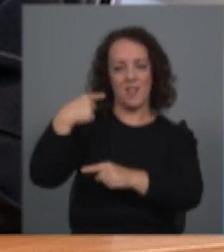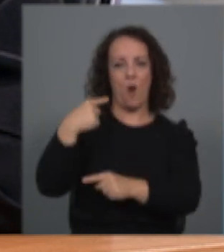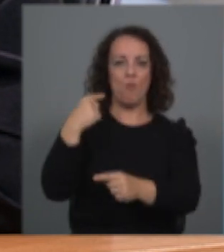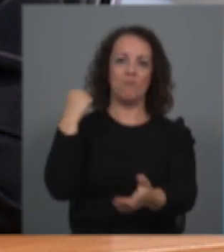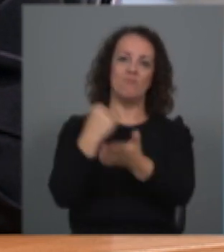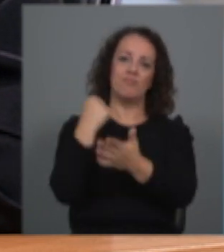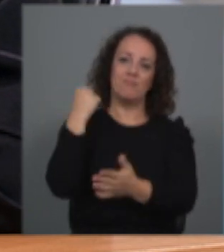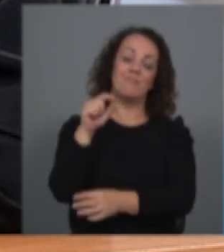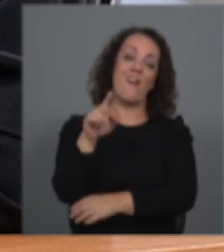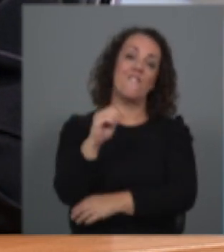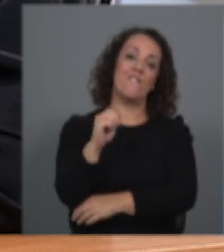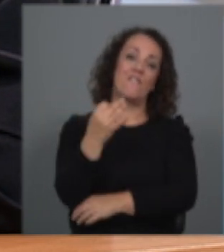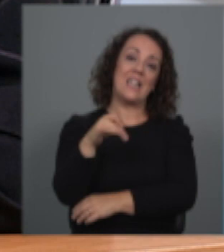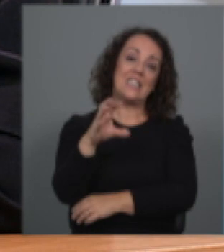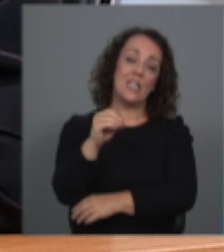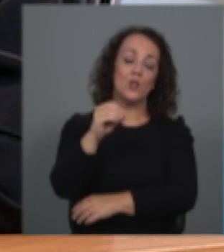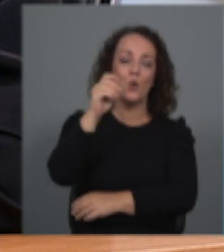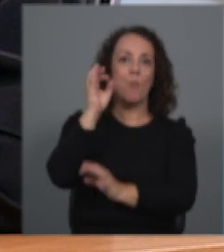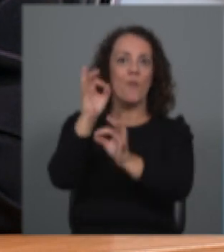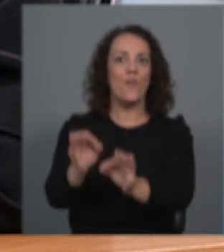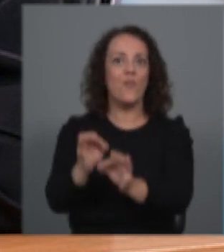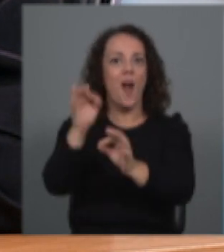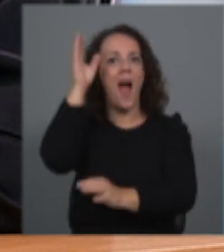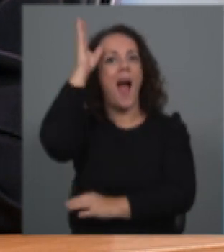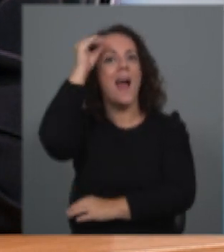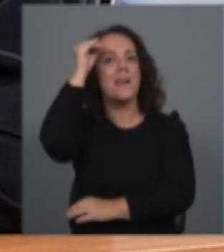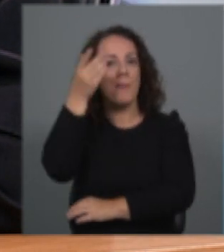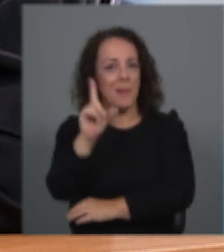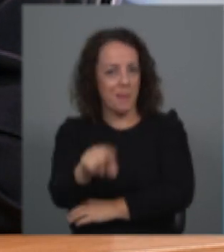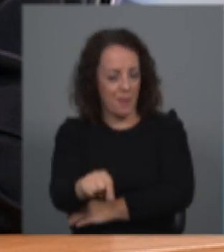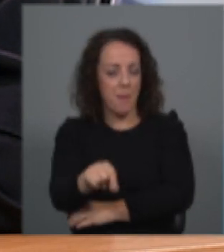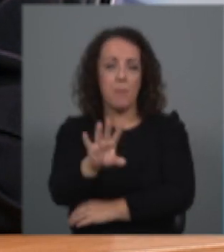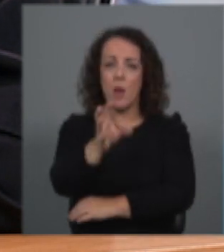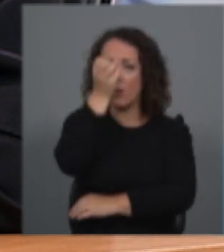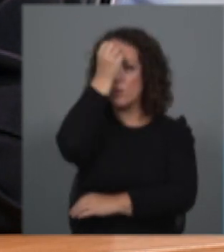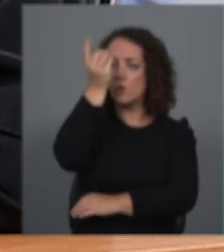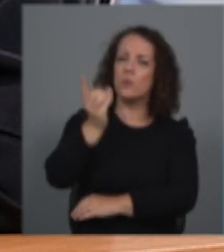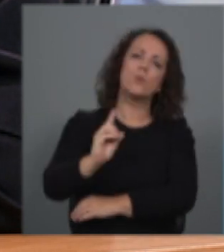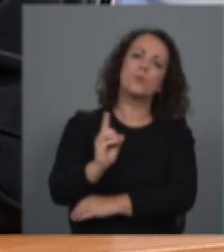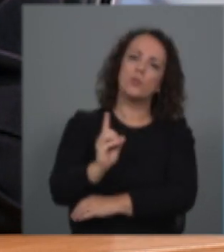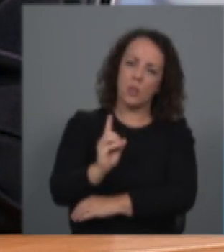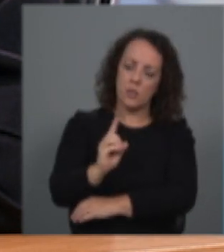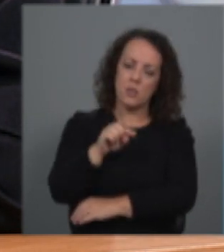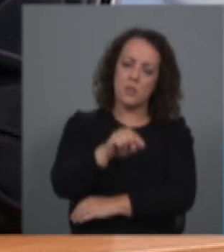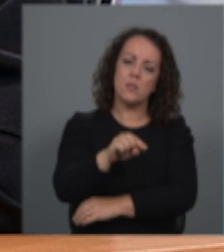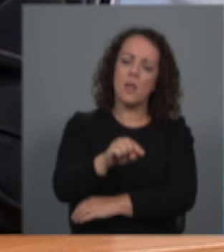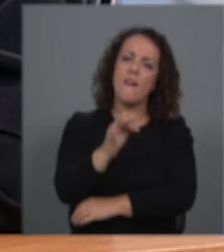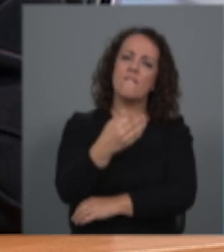dos animais. Mas eu queria lembrar esta dimensão. Como é que Francisco vence